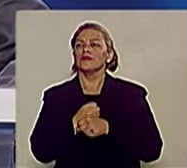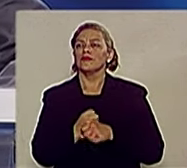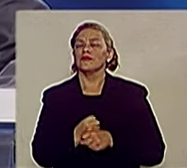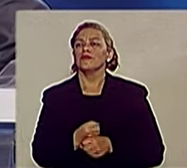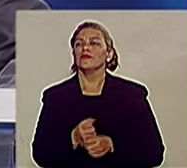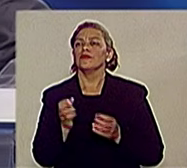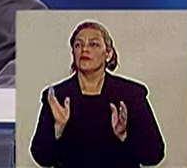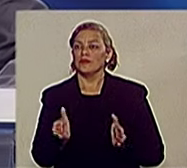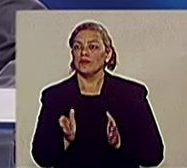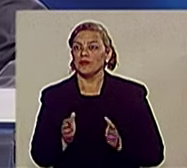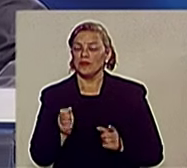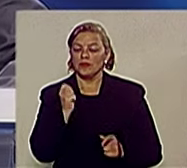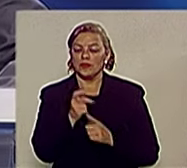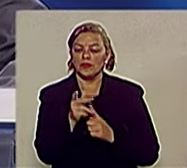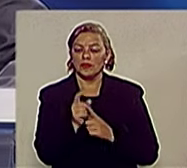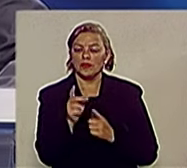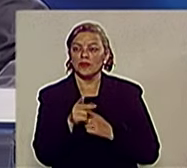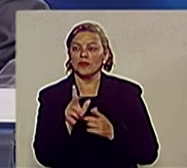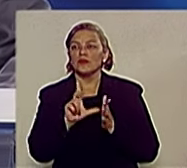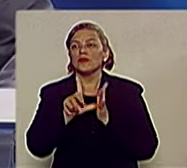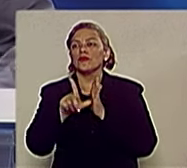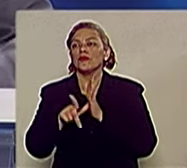Hoje ela chega a atrasar há quatro meses.